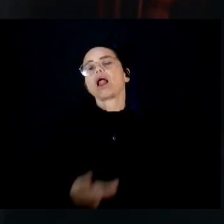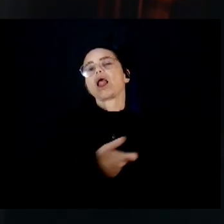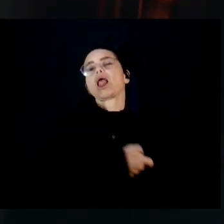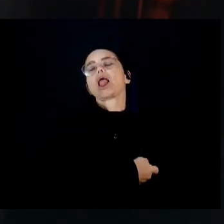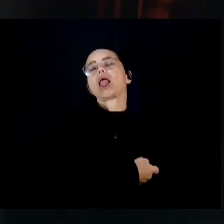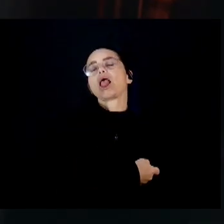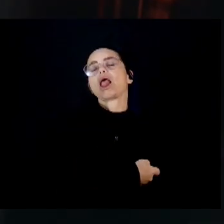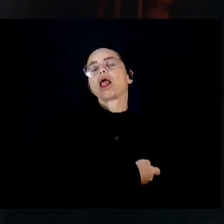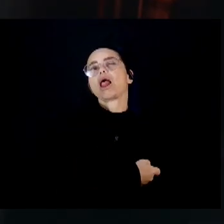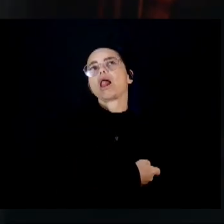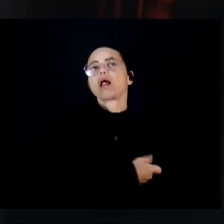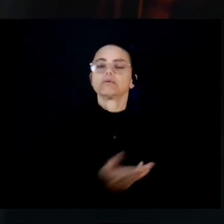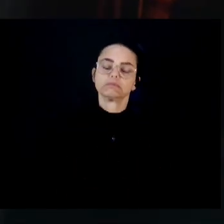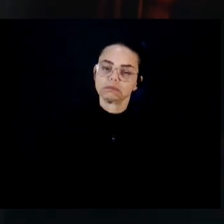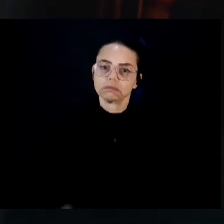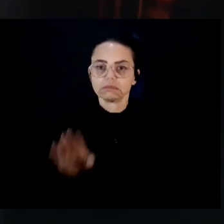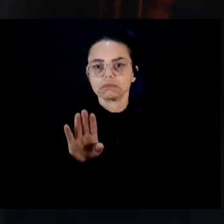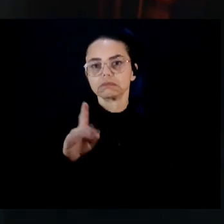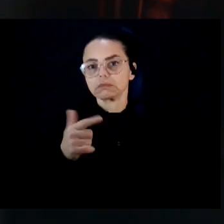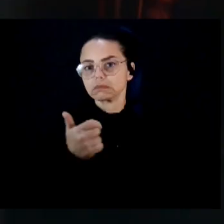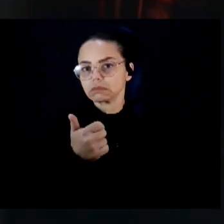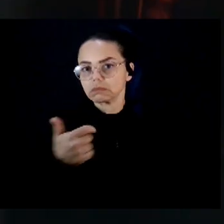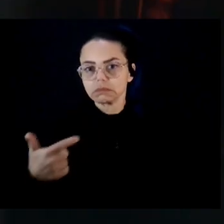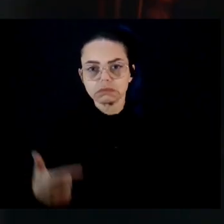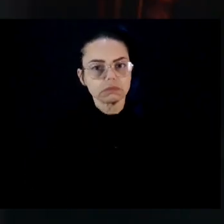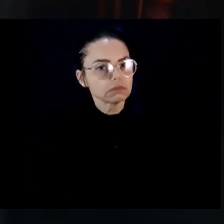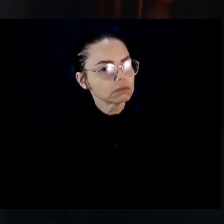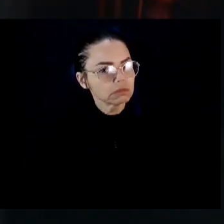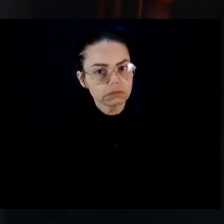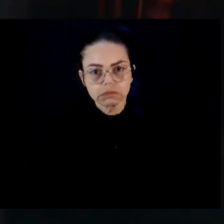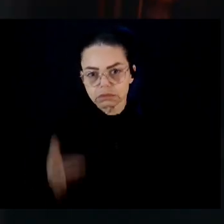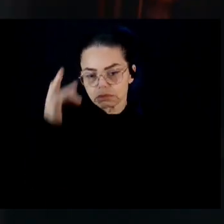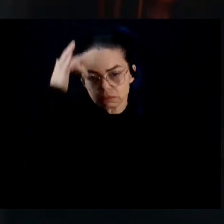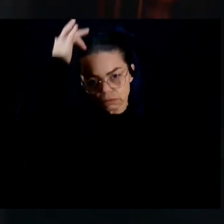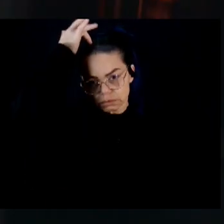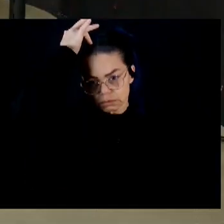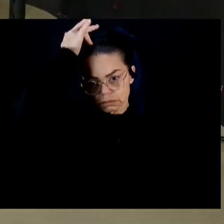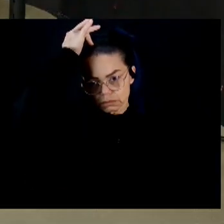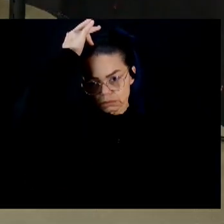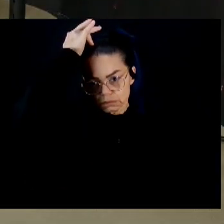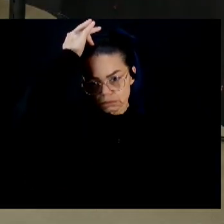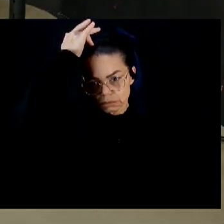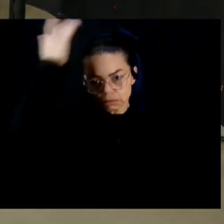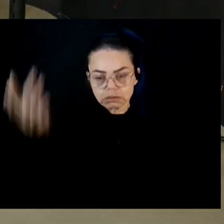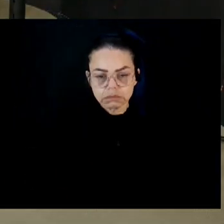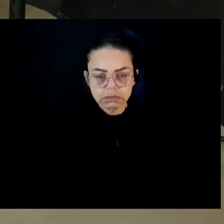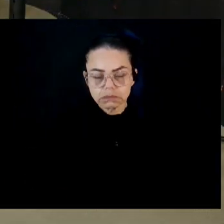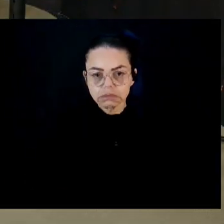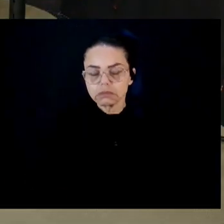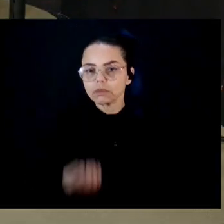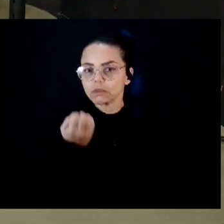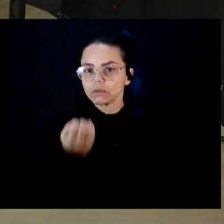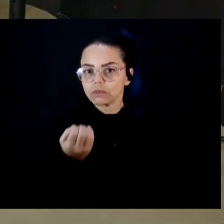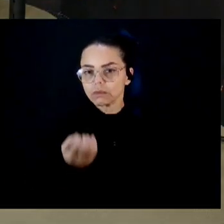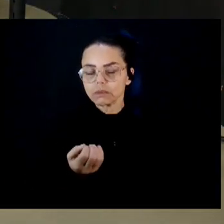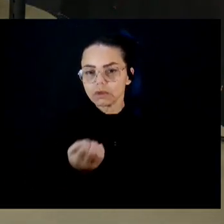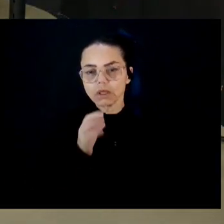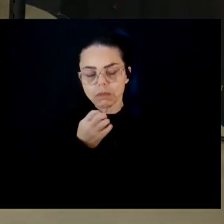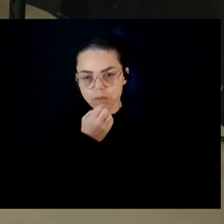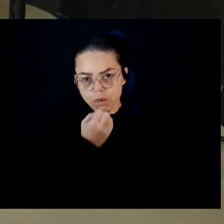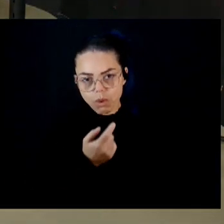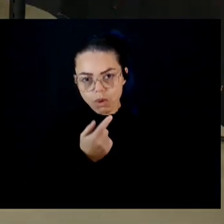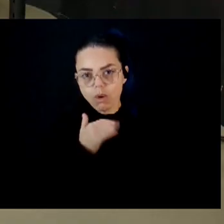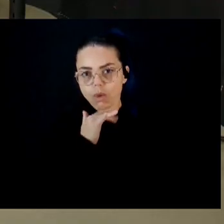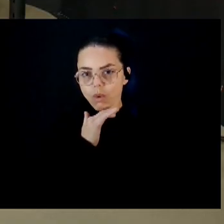de vitamina B12. Gente do céu! Explica isso, doutor. Isso funciona? Faz mal? Isso é